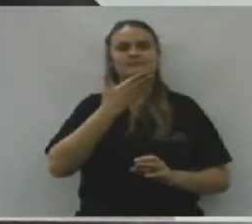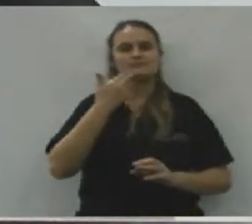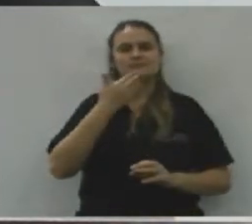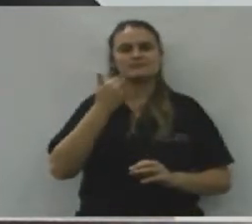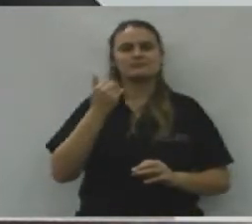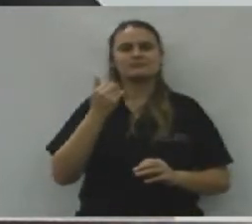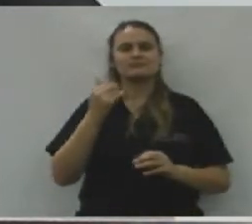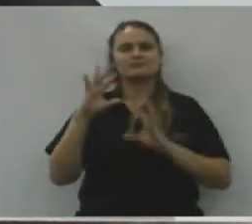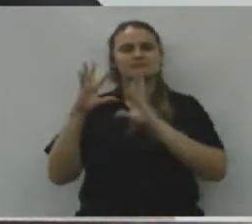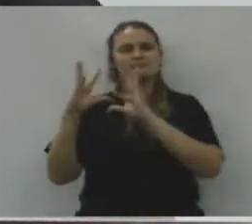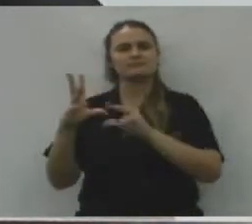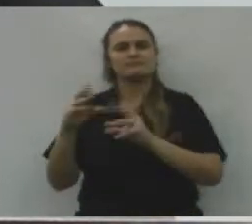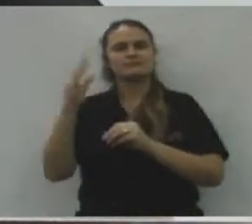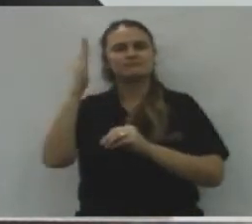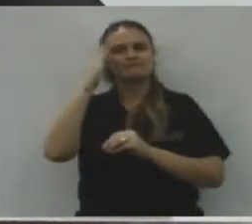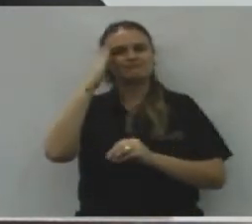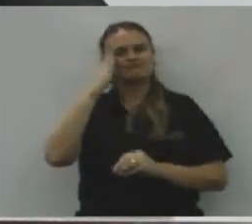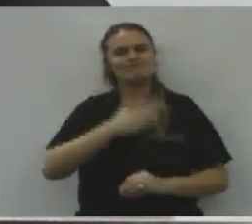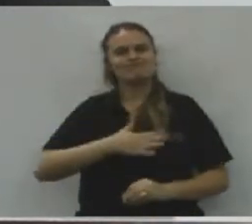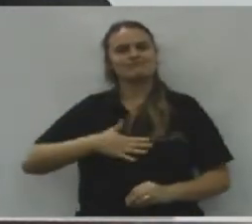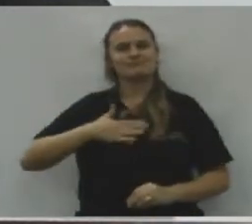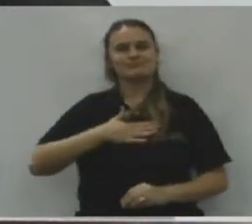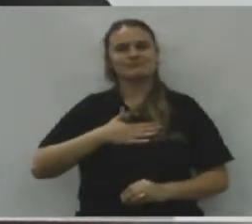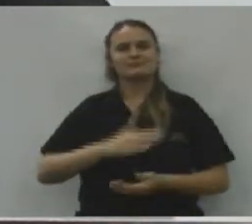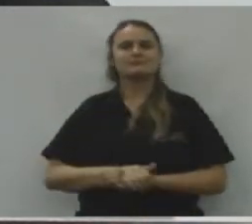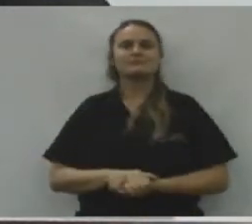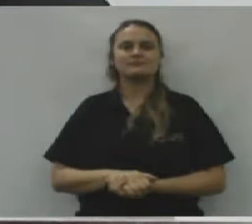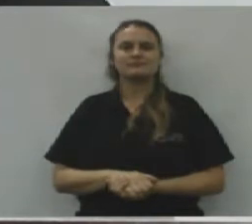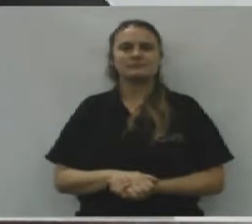que todos saiam satisfeitos.